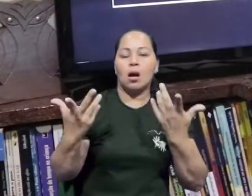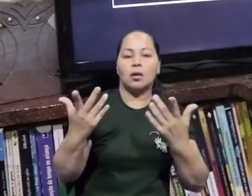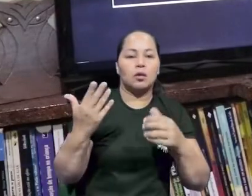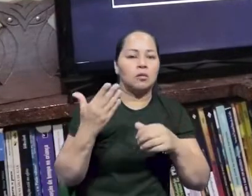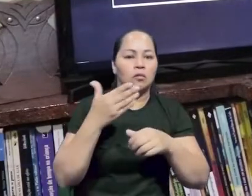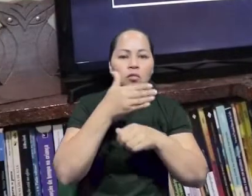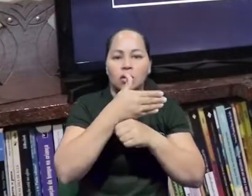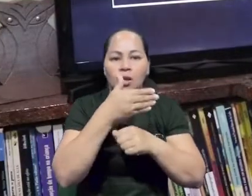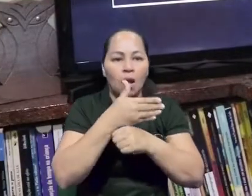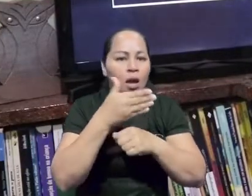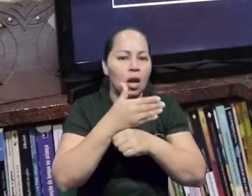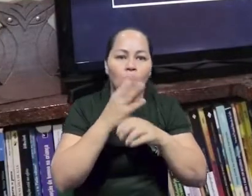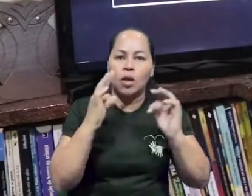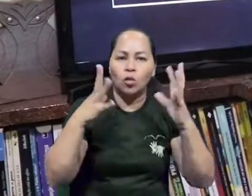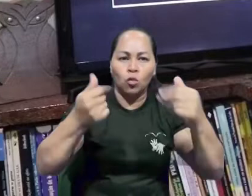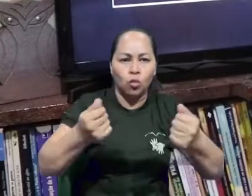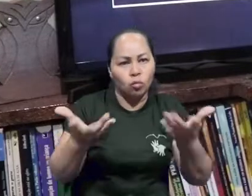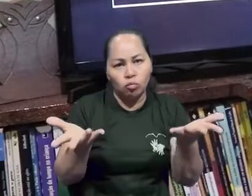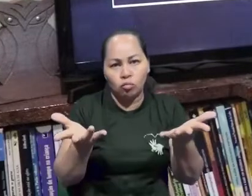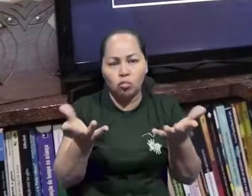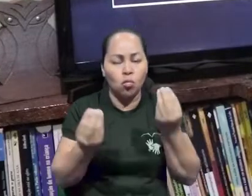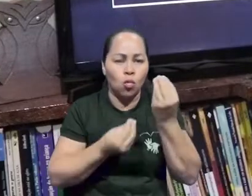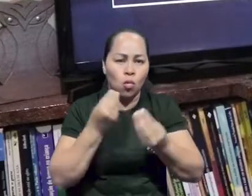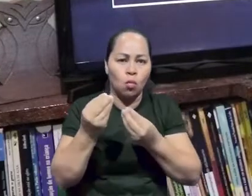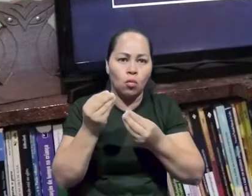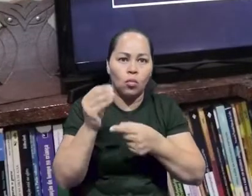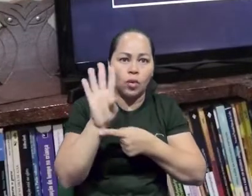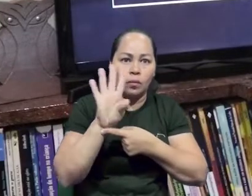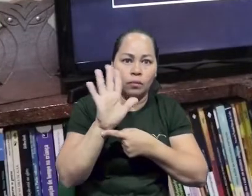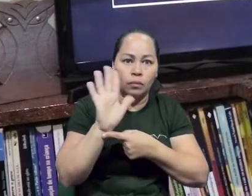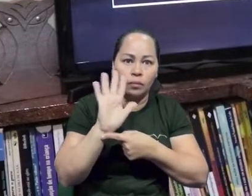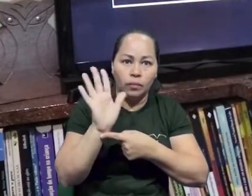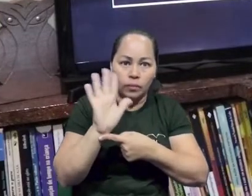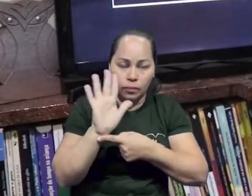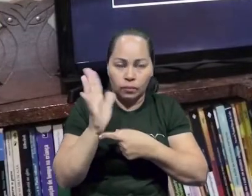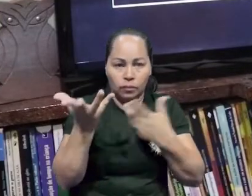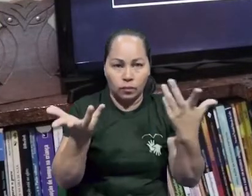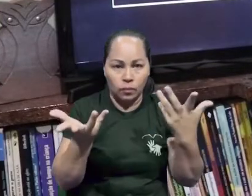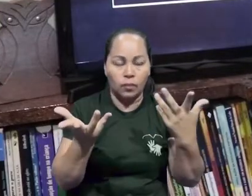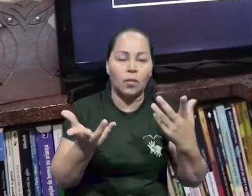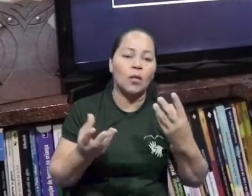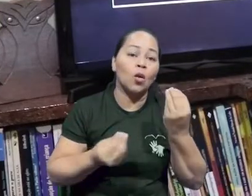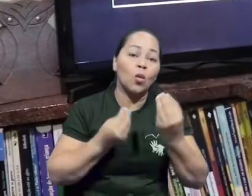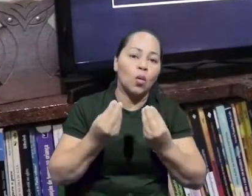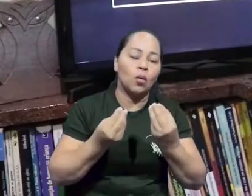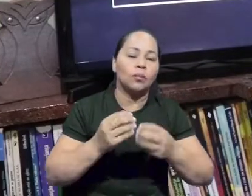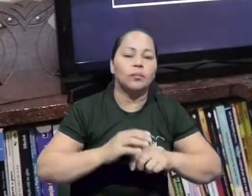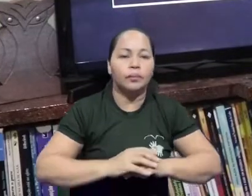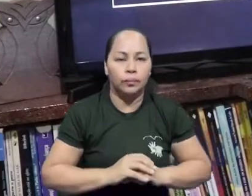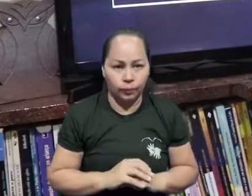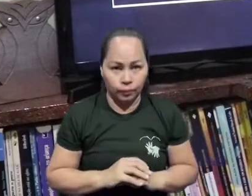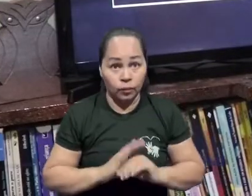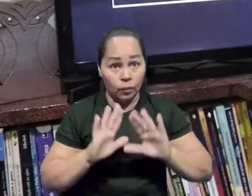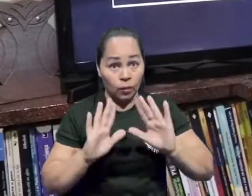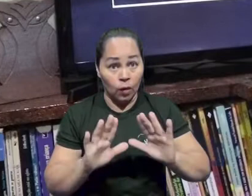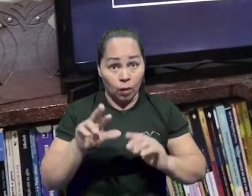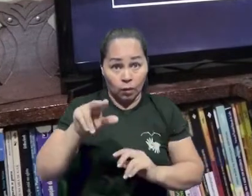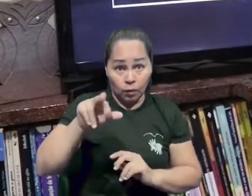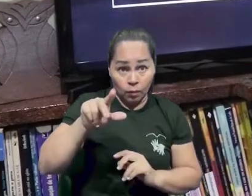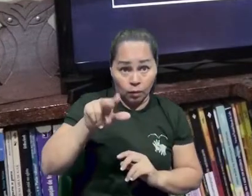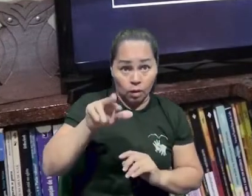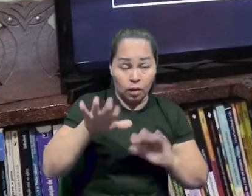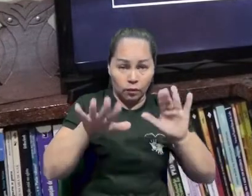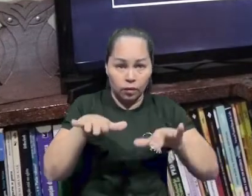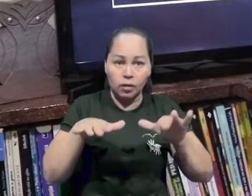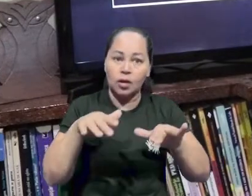cinema, em algum espaço público, né? Porque ele tá sempre juntinho do pai, juntinho dos irmãos. Então é um